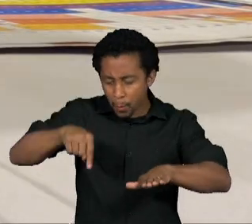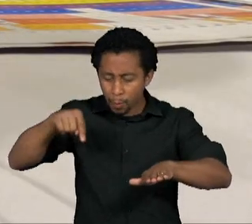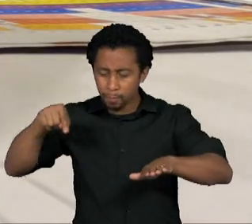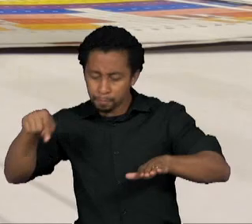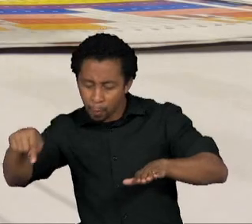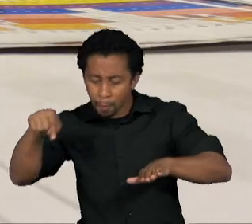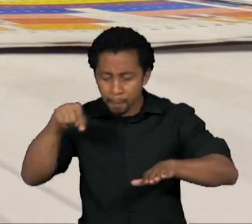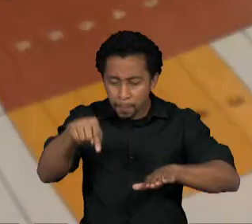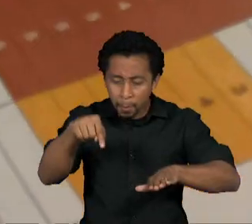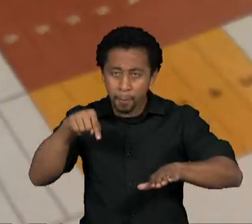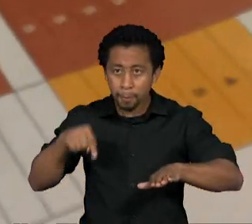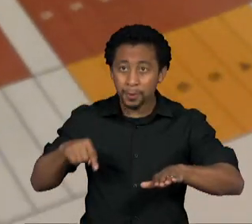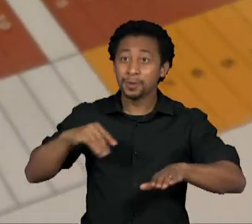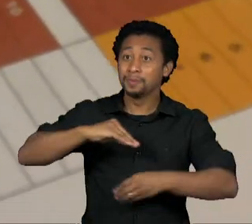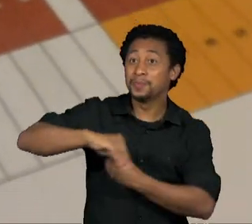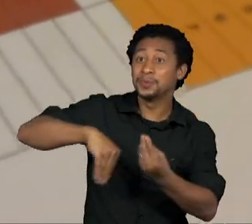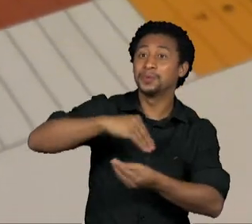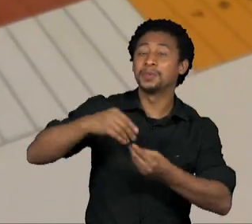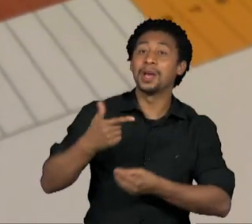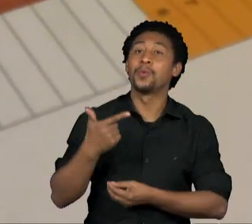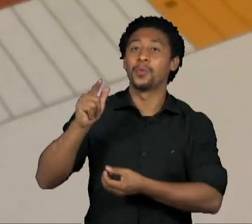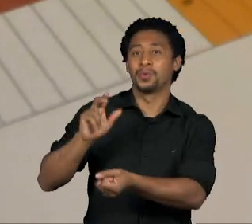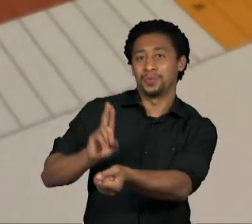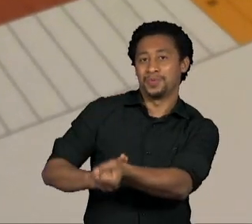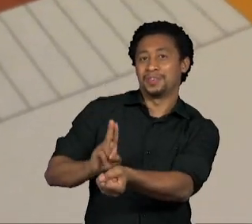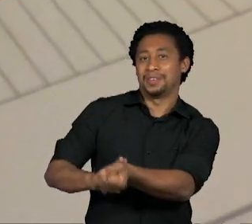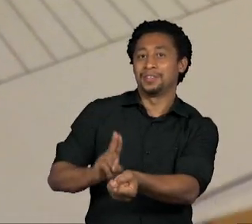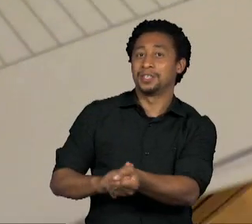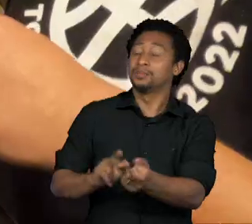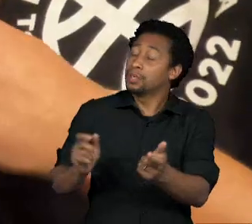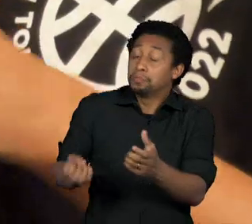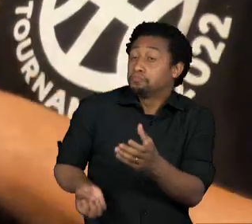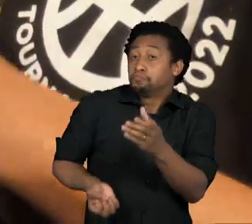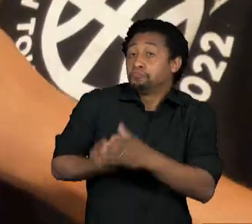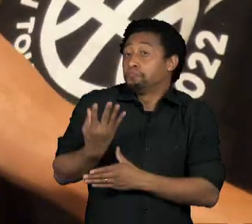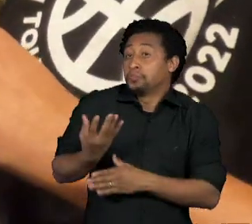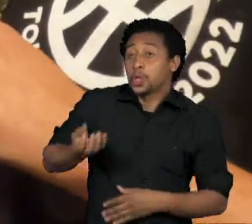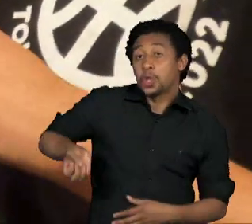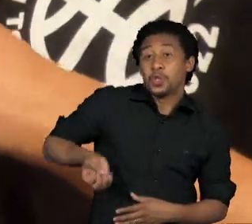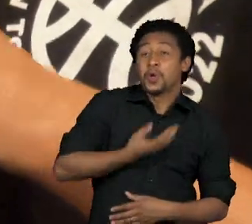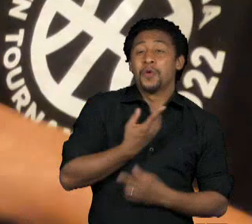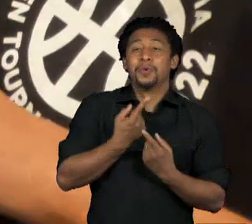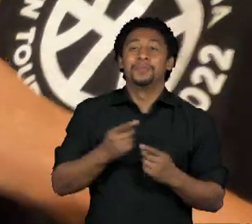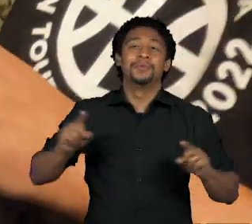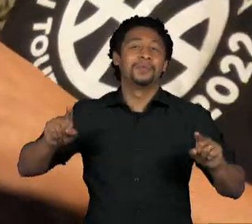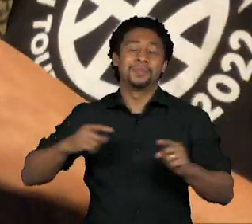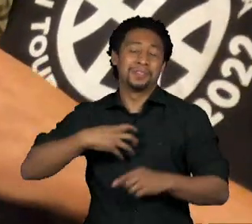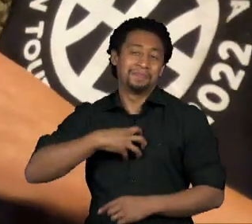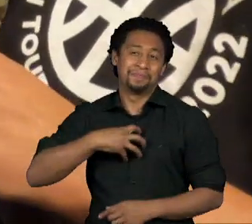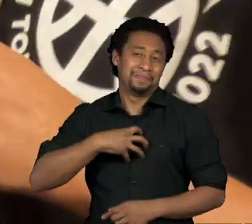pegar aquele trecho da música e transformar numa nova roupagem para fazer aquilo ficar do seu jeito.